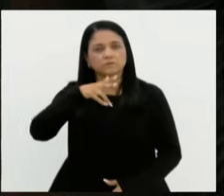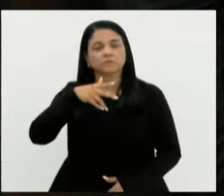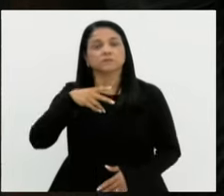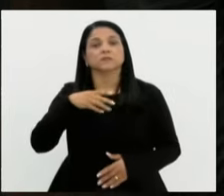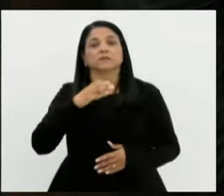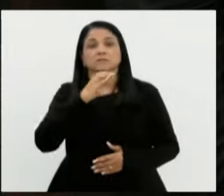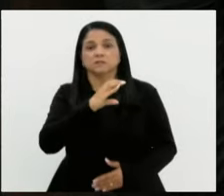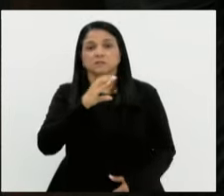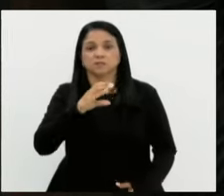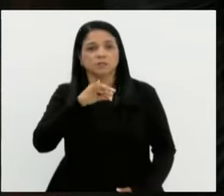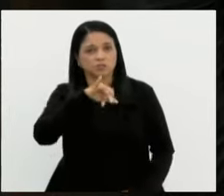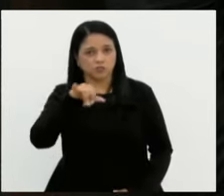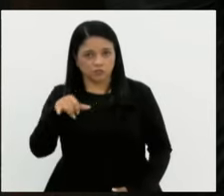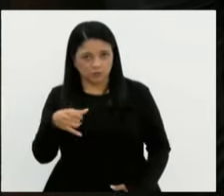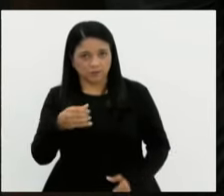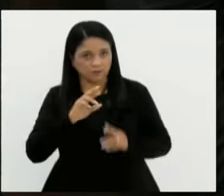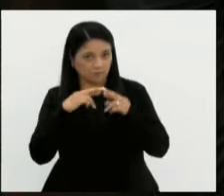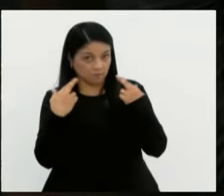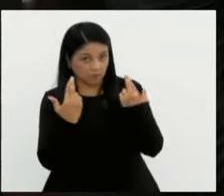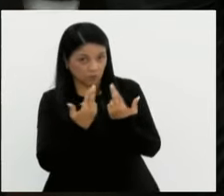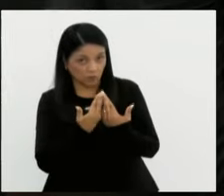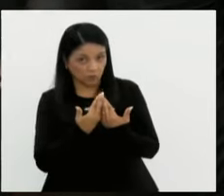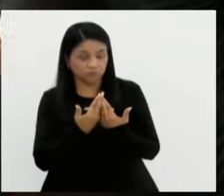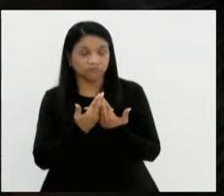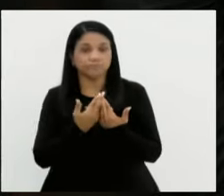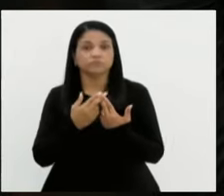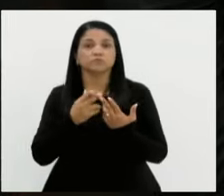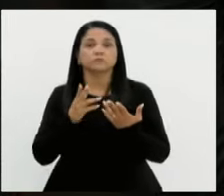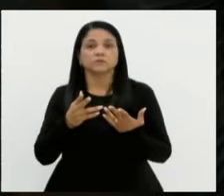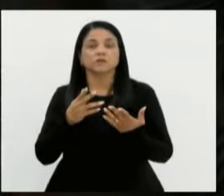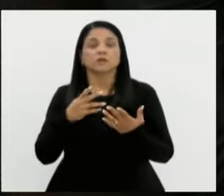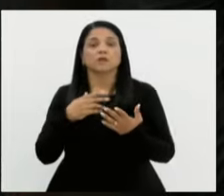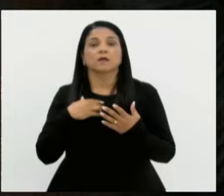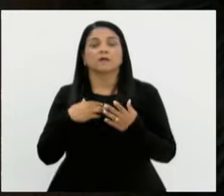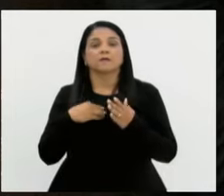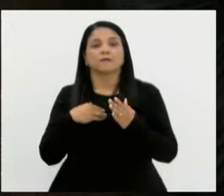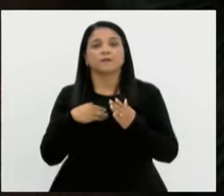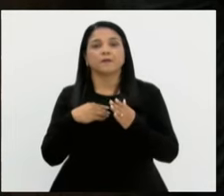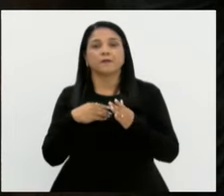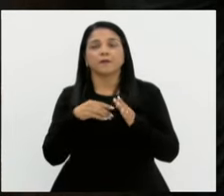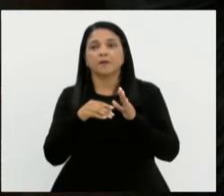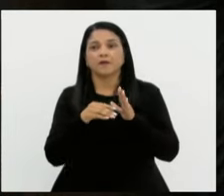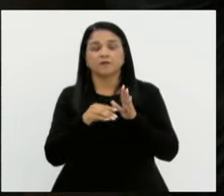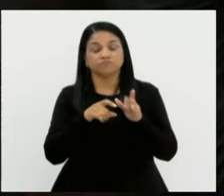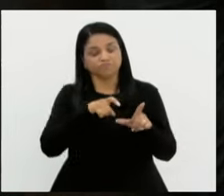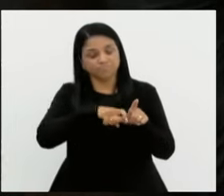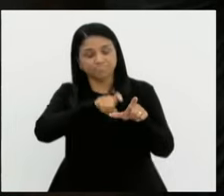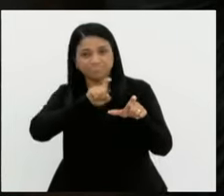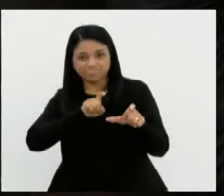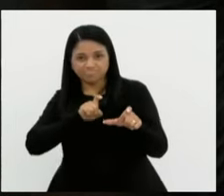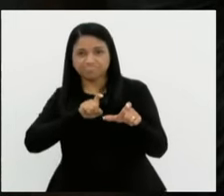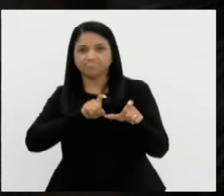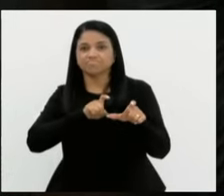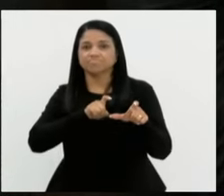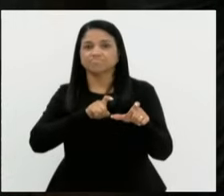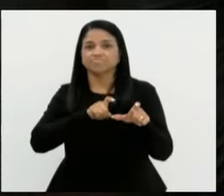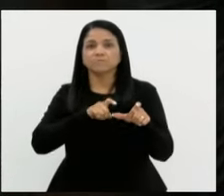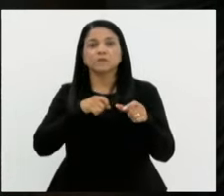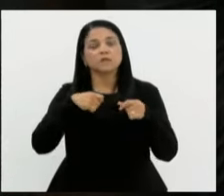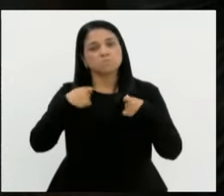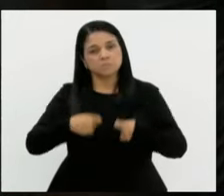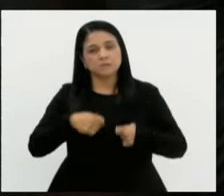CCJ, na medida que medida cautelar suspensiva tem que ter